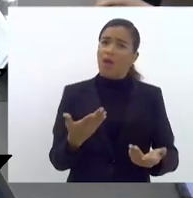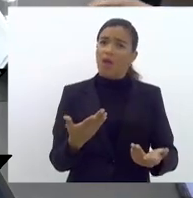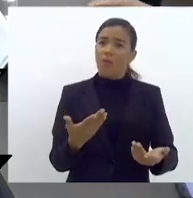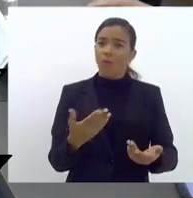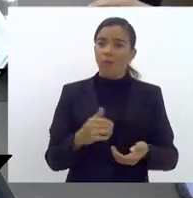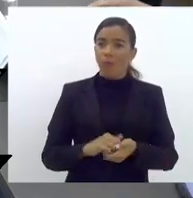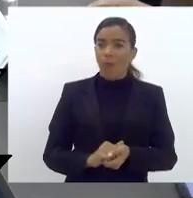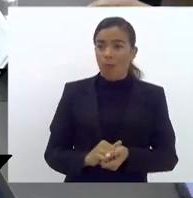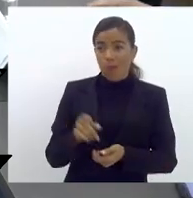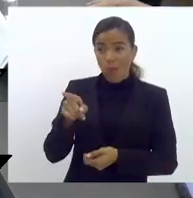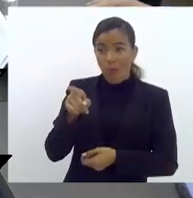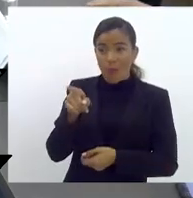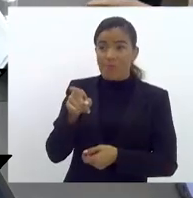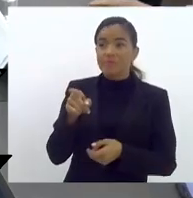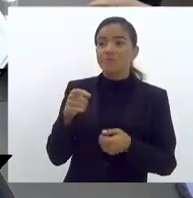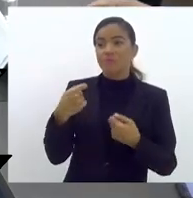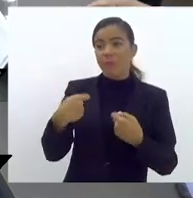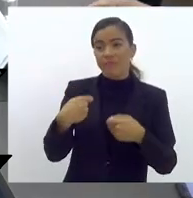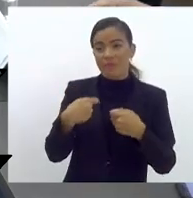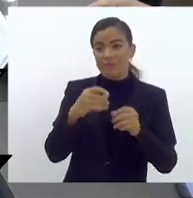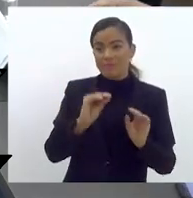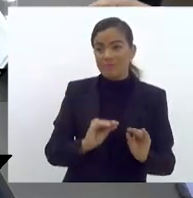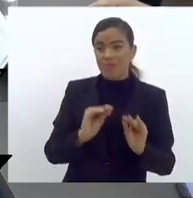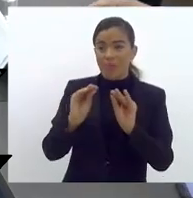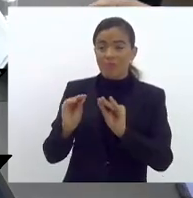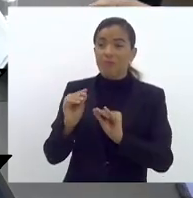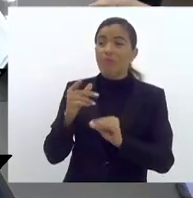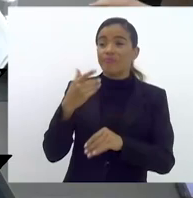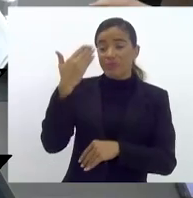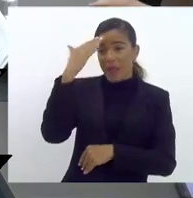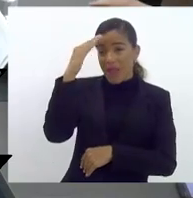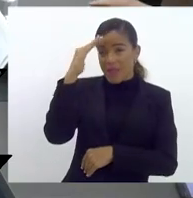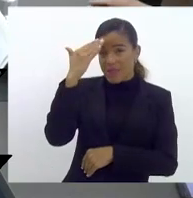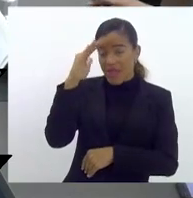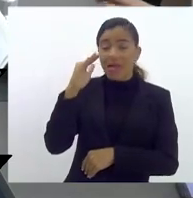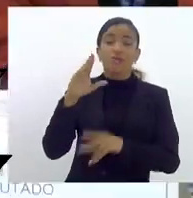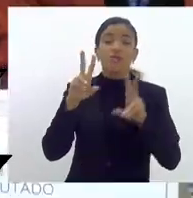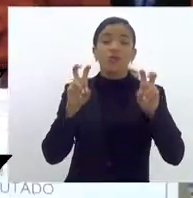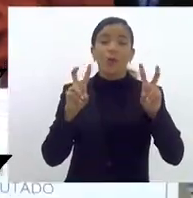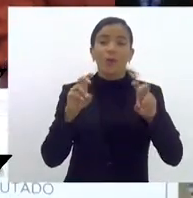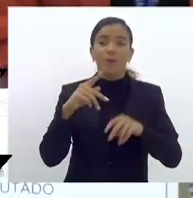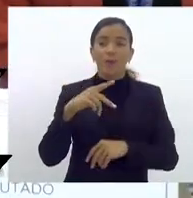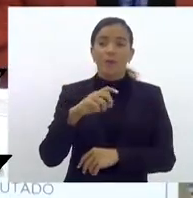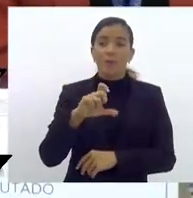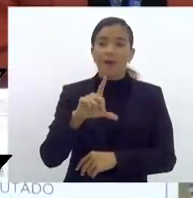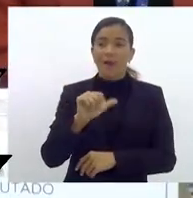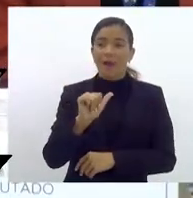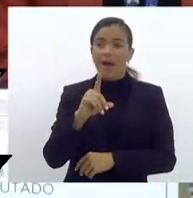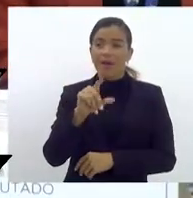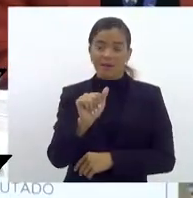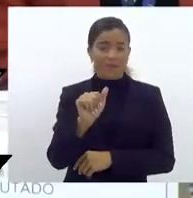a fazer a mudança porque quem entende de pelada aqui é o deputado mim que não é você mesmo